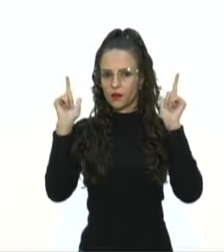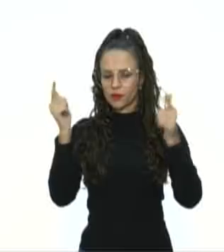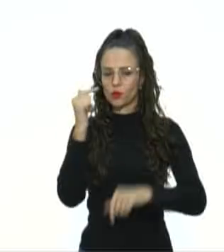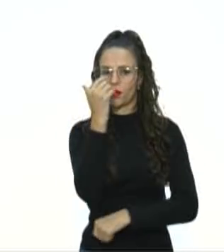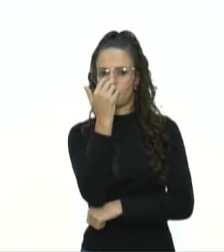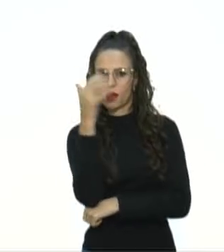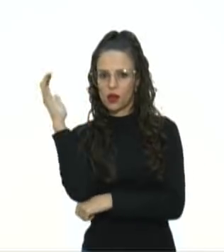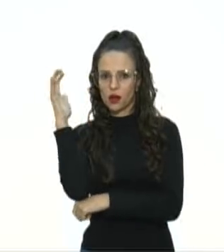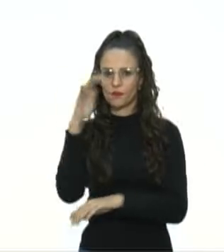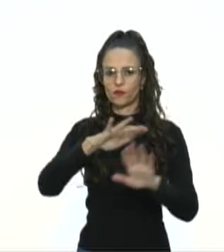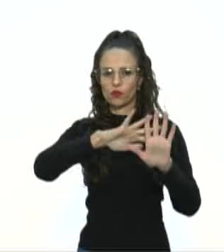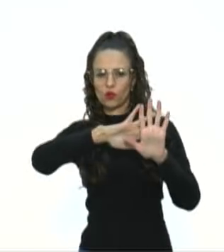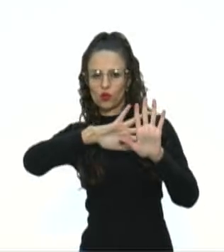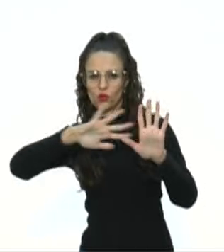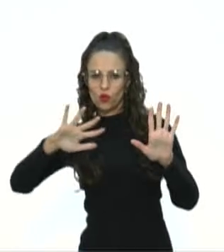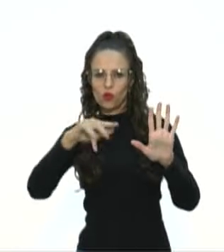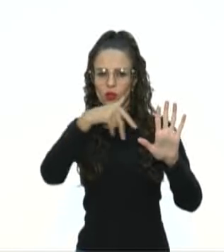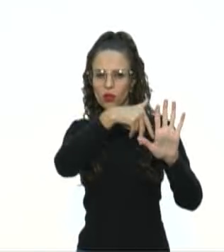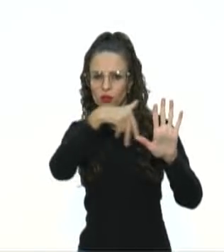sendo o quê?